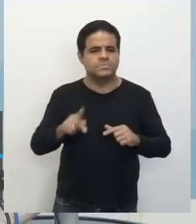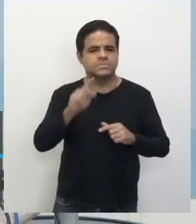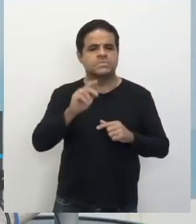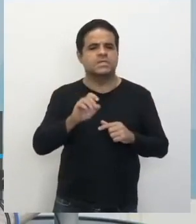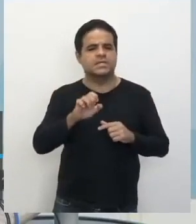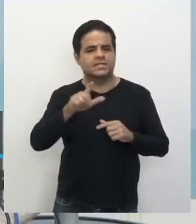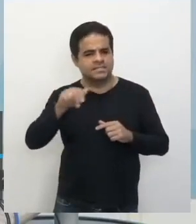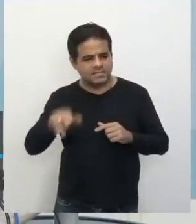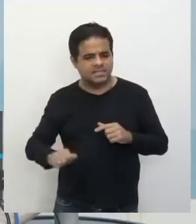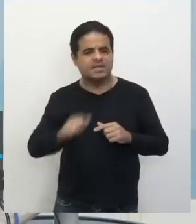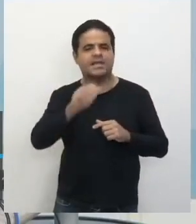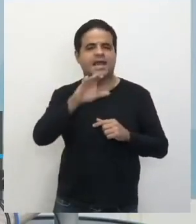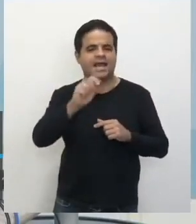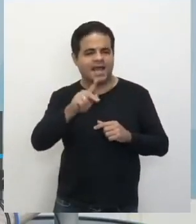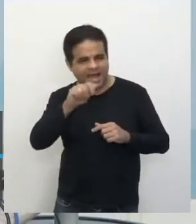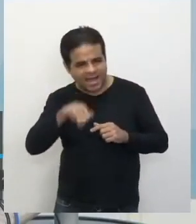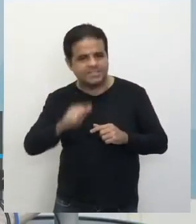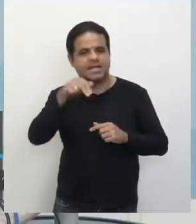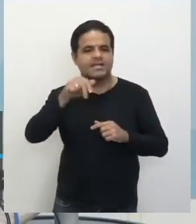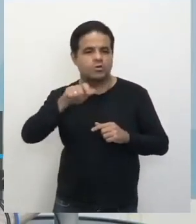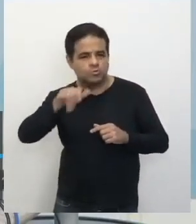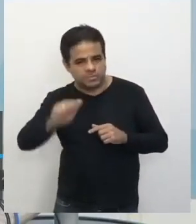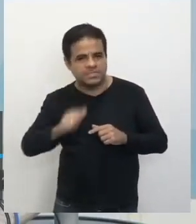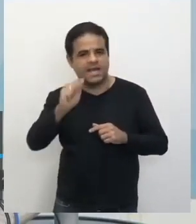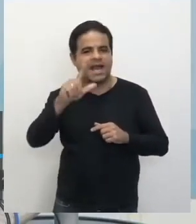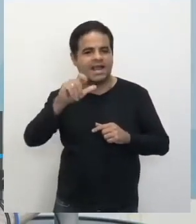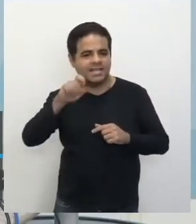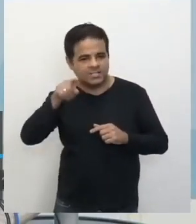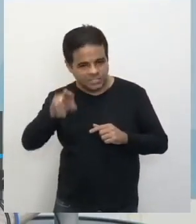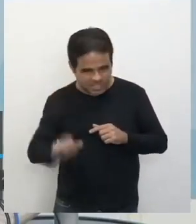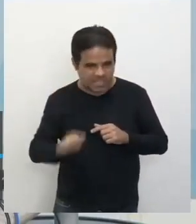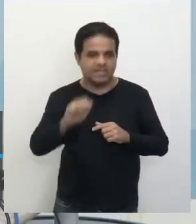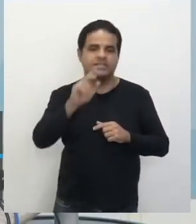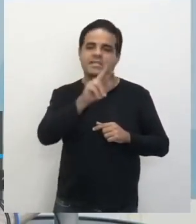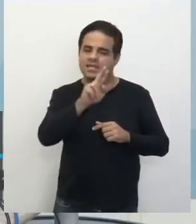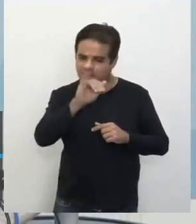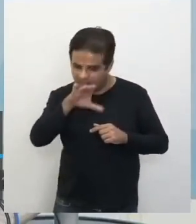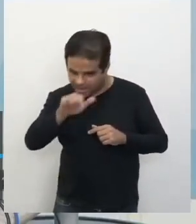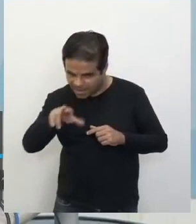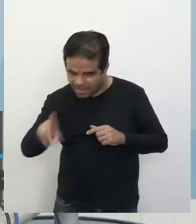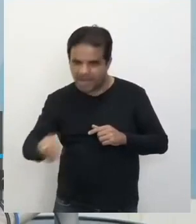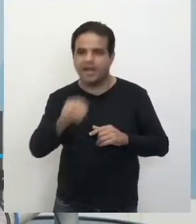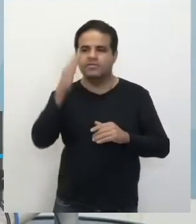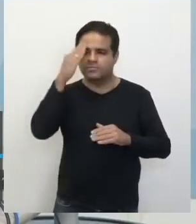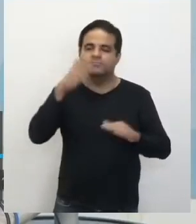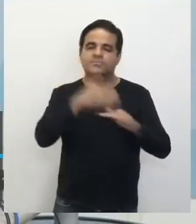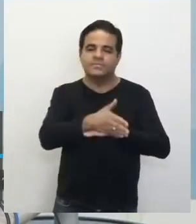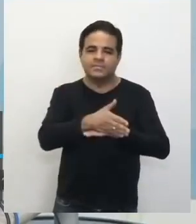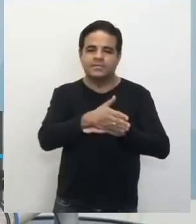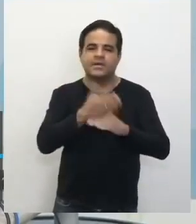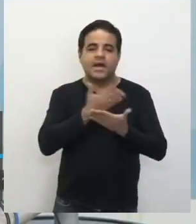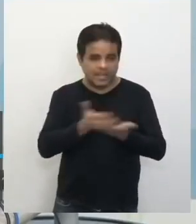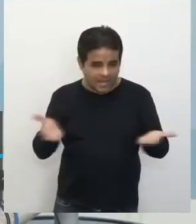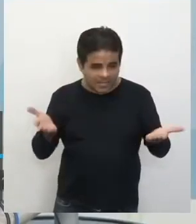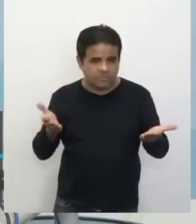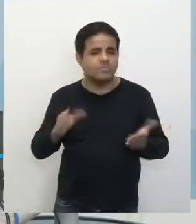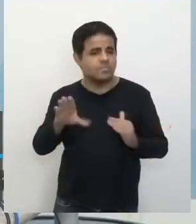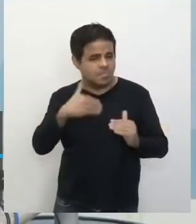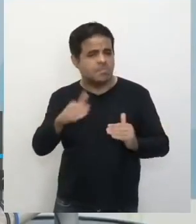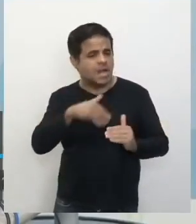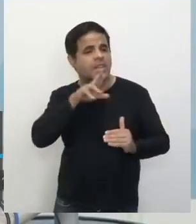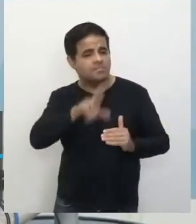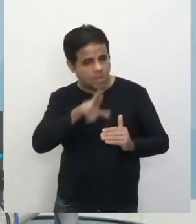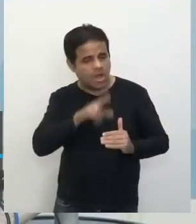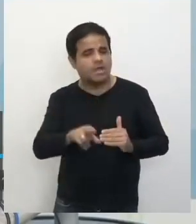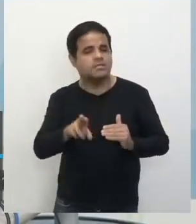a Kátia, a Karina, a Neuzinha, o Alexandre e o próprio Ricardo. Valeu, obrigado pela participação e pelas respostas que todos mandam aqui